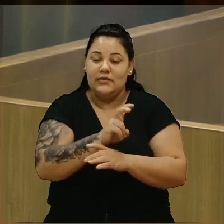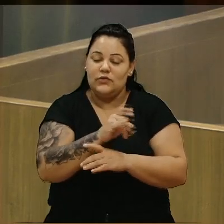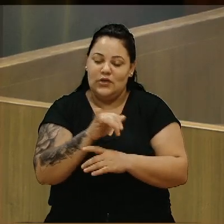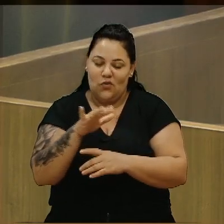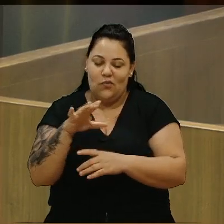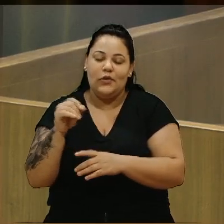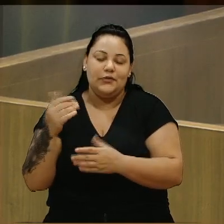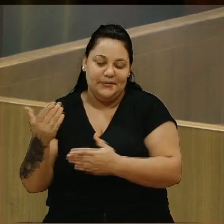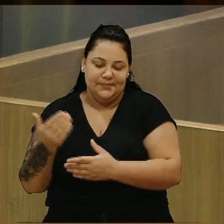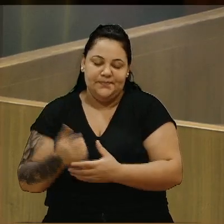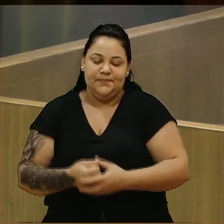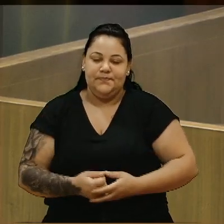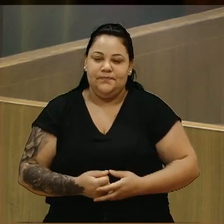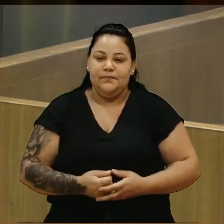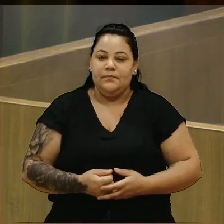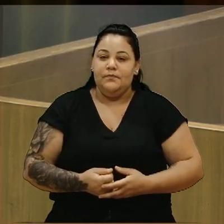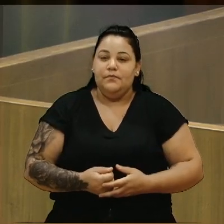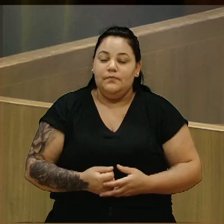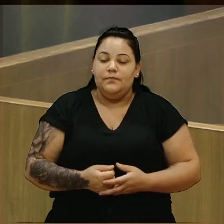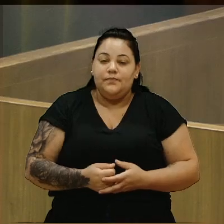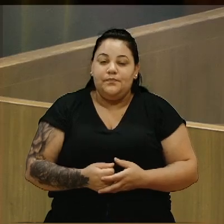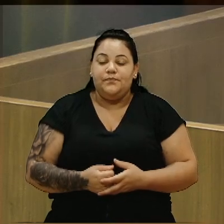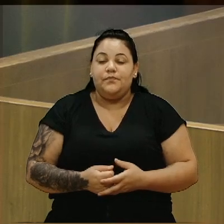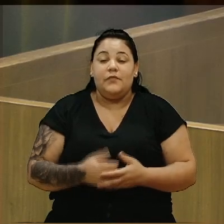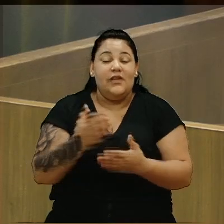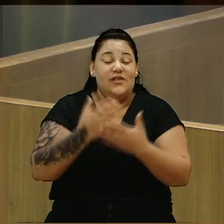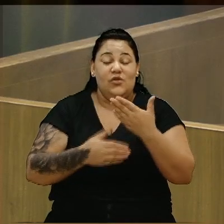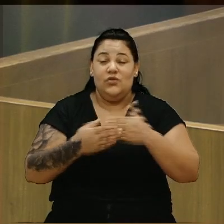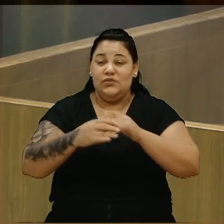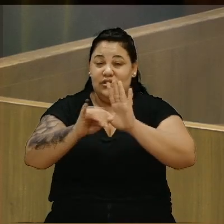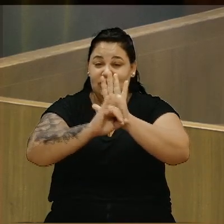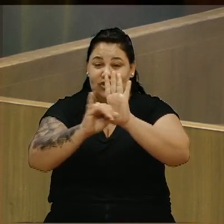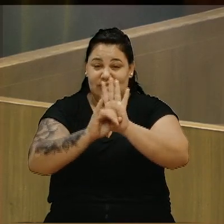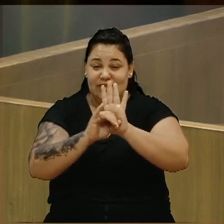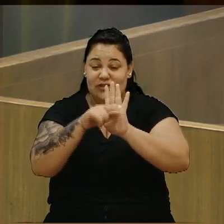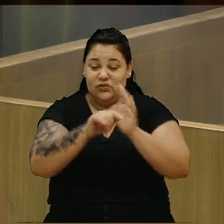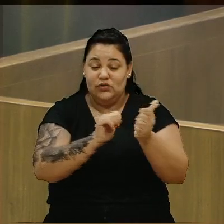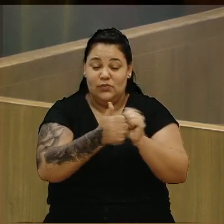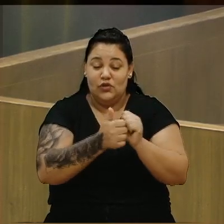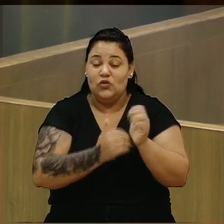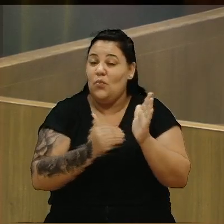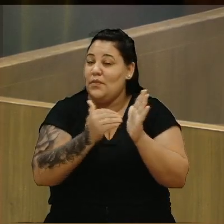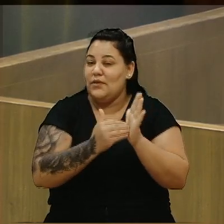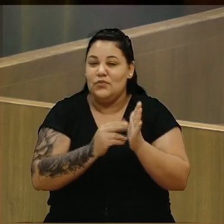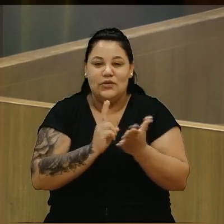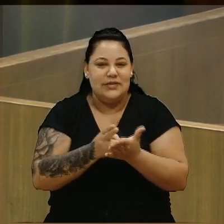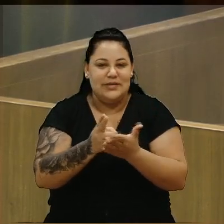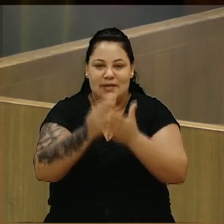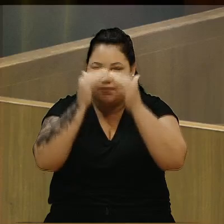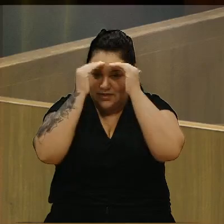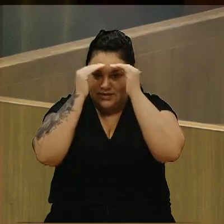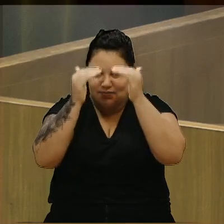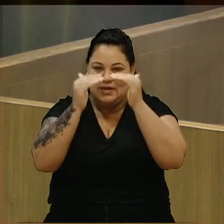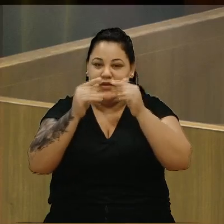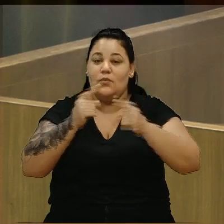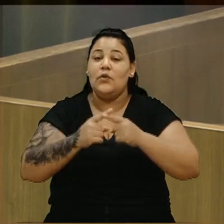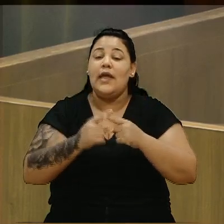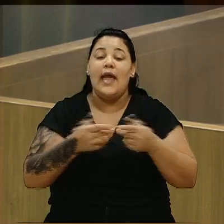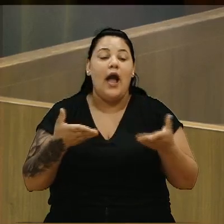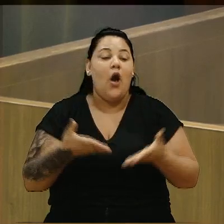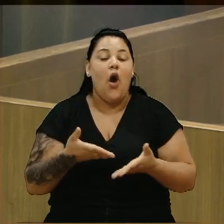5.360.400. Em todos os editais do FIESPORT, até o momento, o mínimo sempre foi cumprido. Por que agora